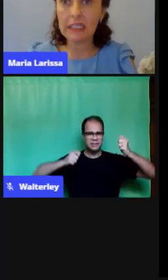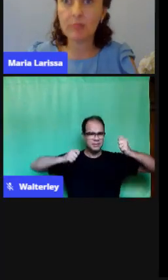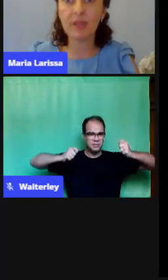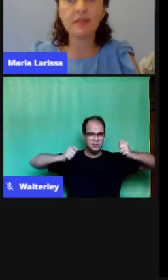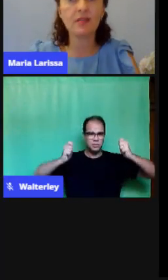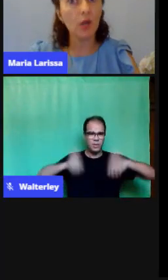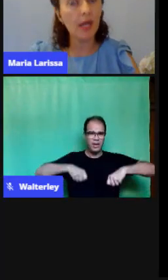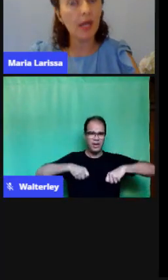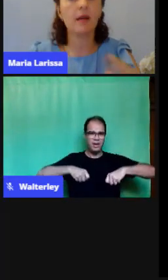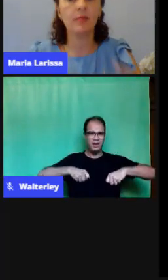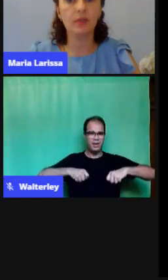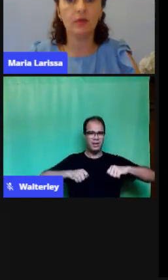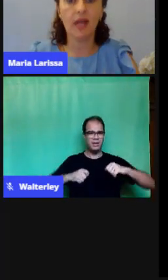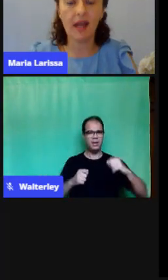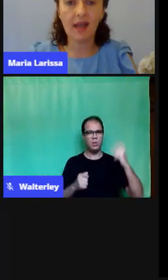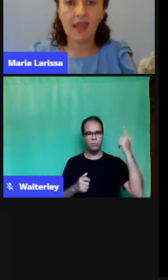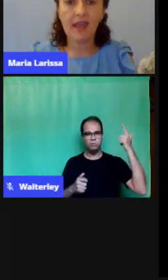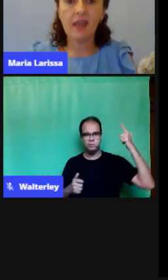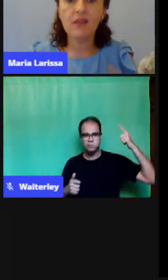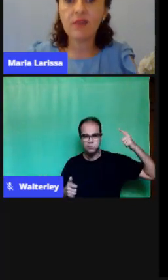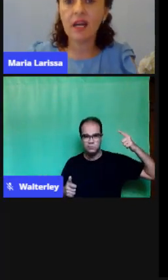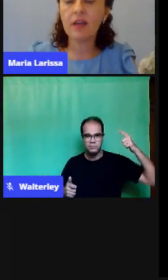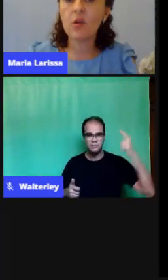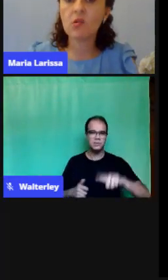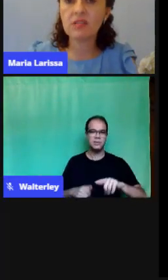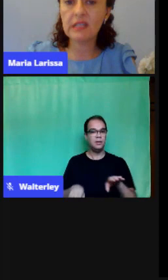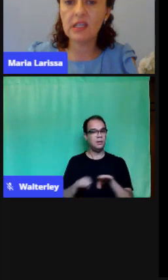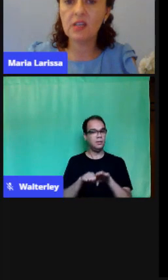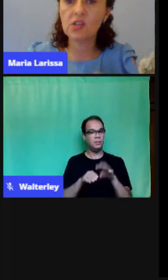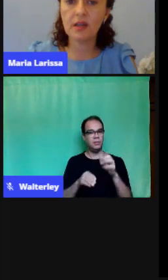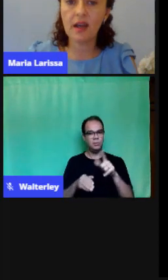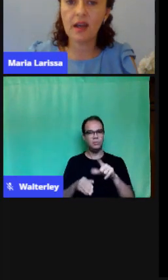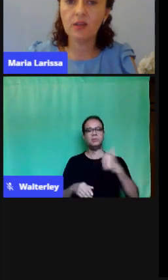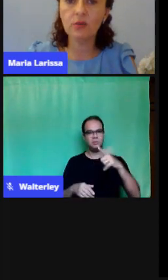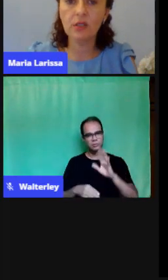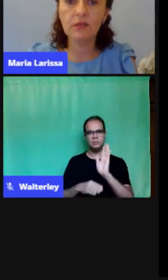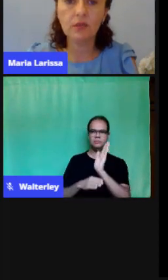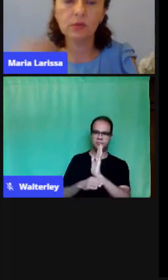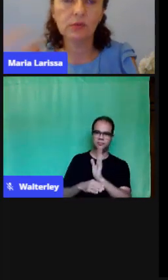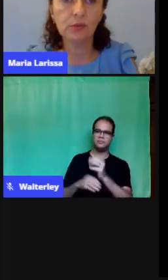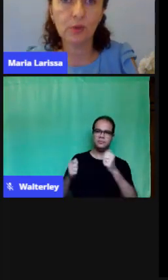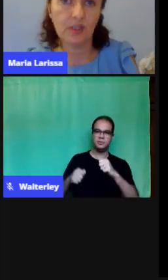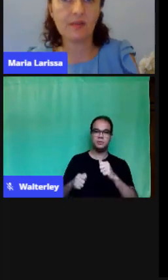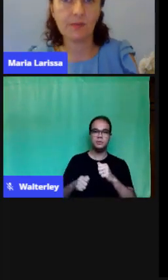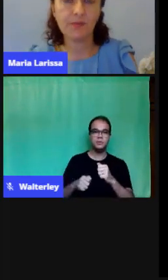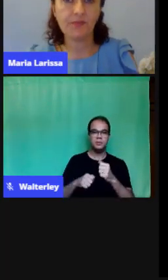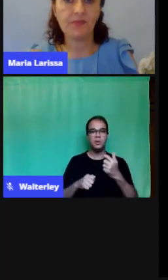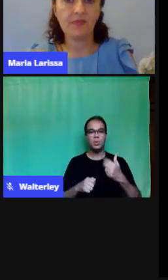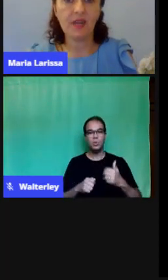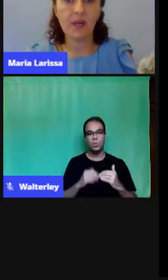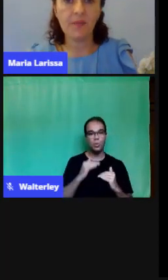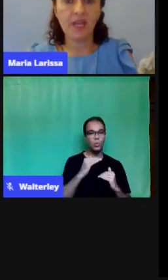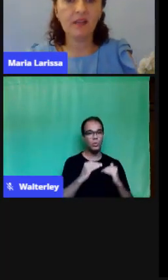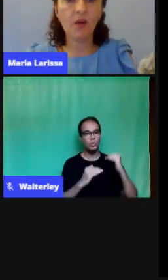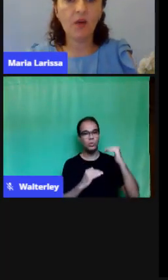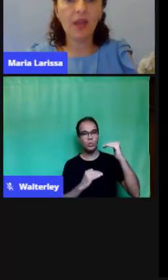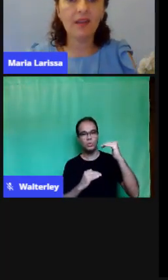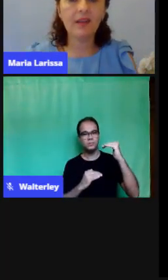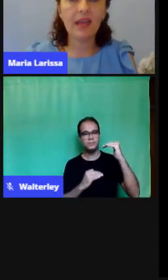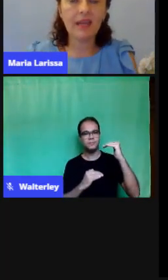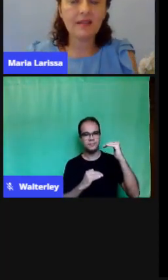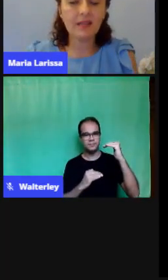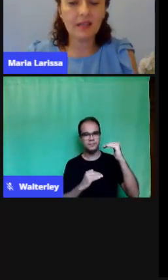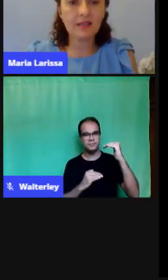tanto aquele que precisou recapitular, ele vai conseguir chegar no nível 2. Né?